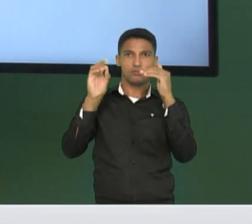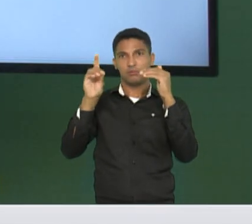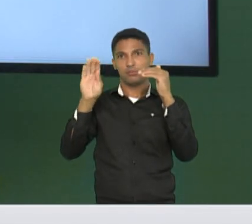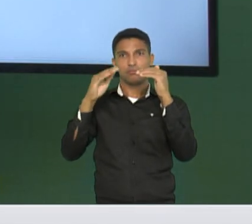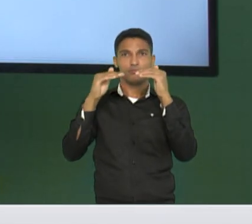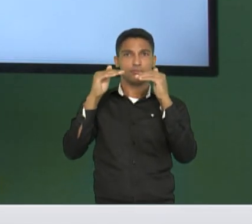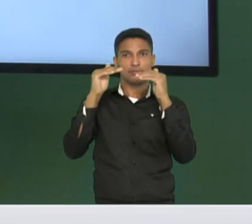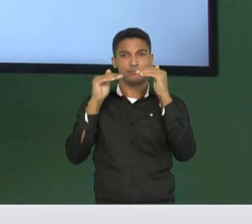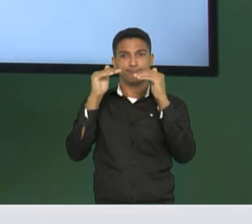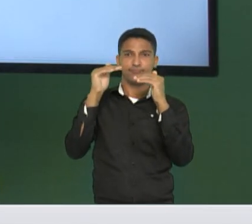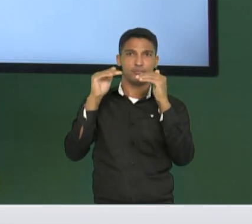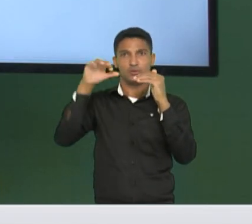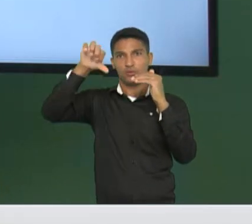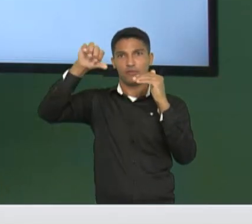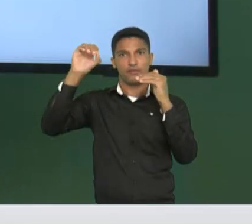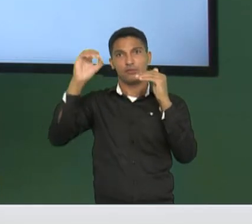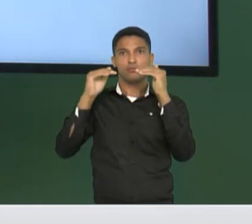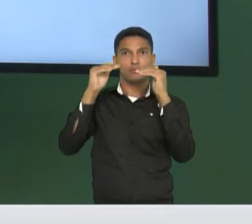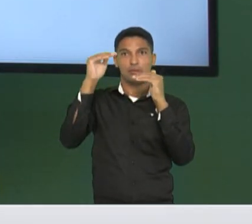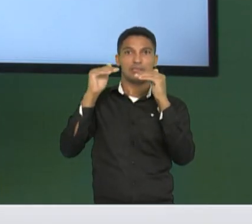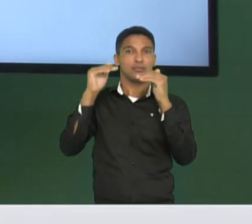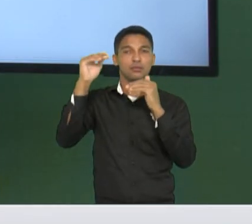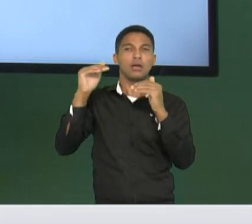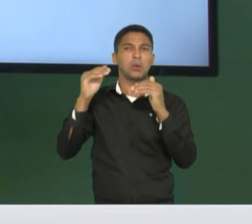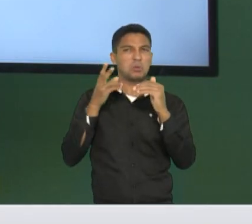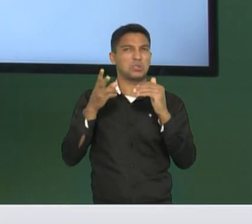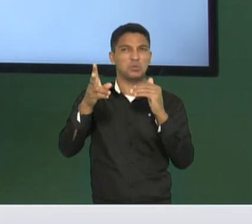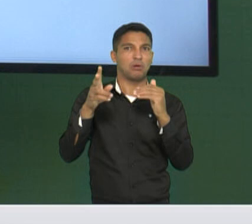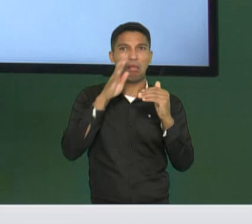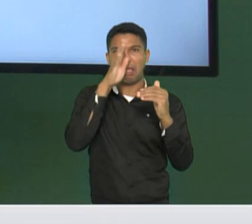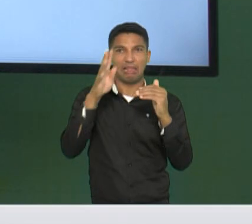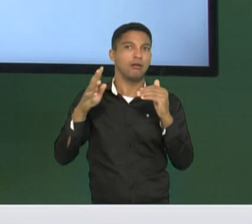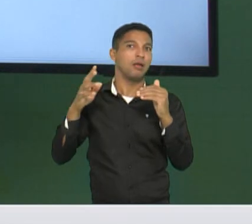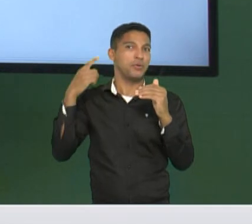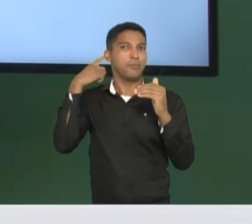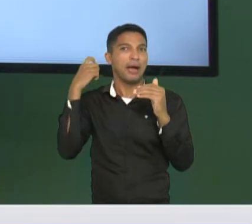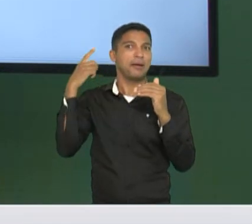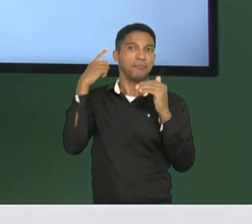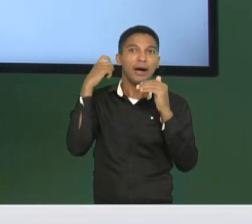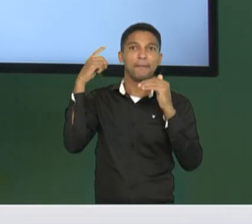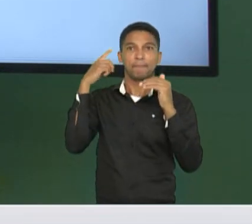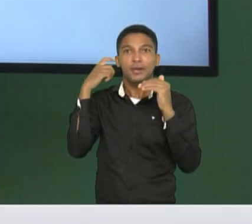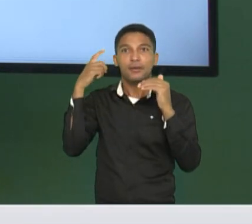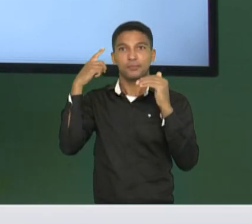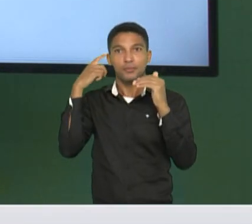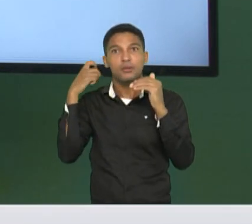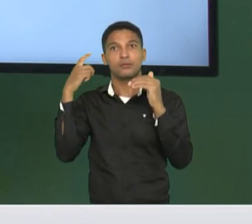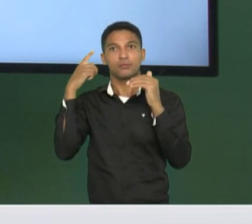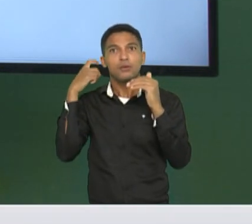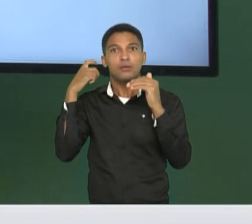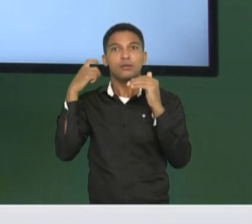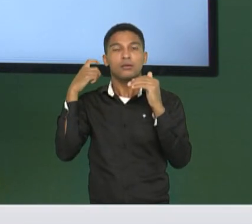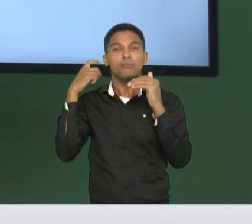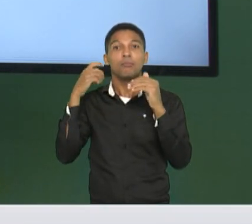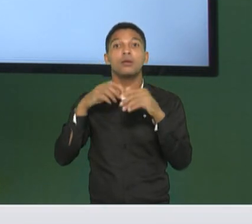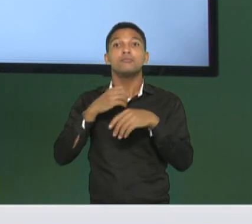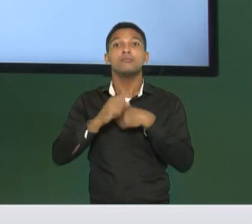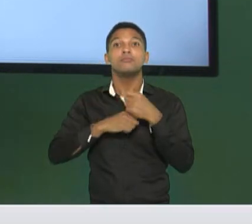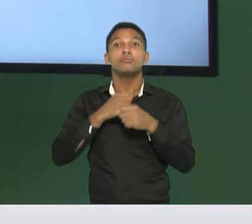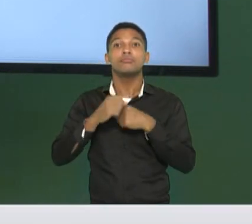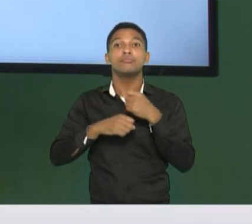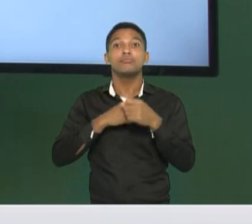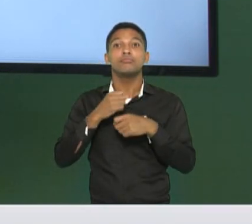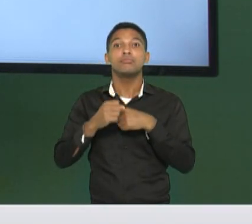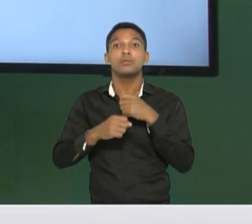ouvindo muito essa frequência, com o passar dos anos, com o passar do tempo que estamos expostos a